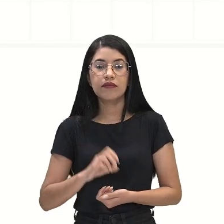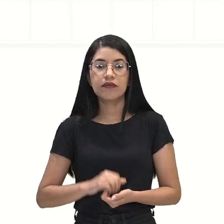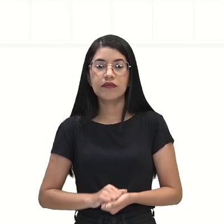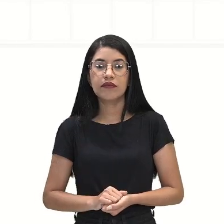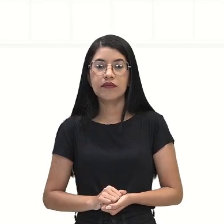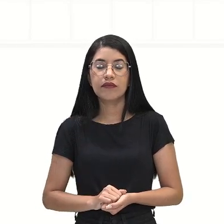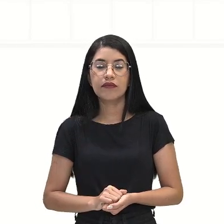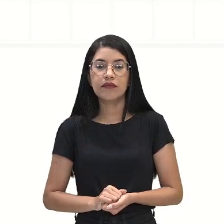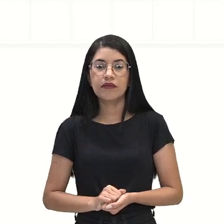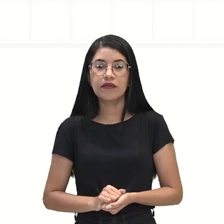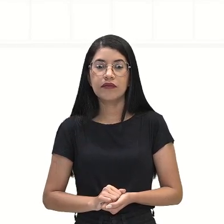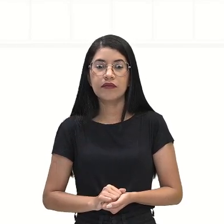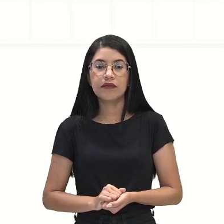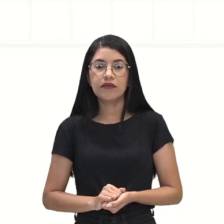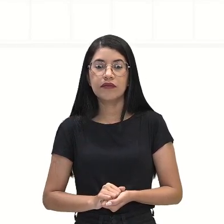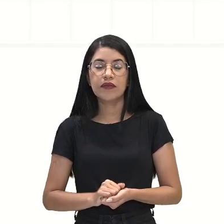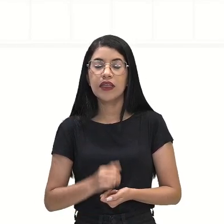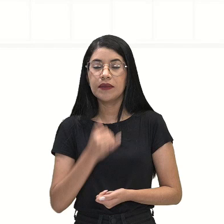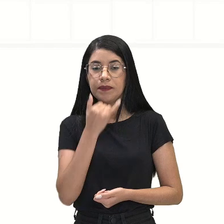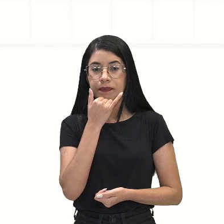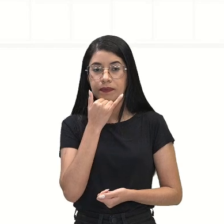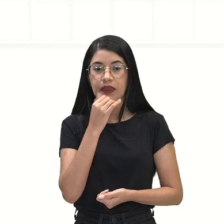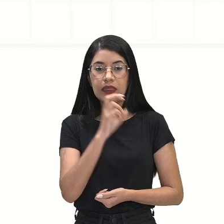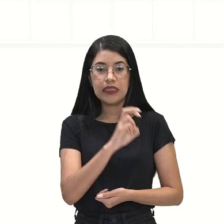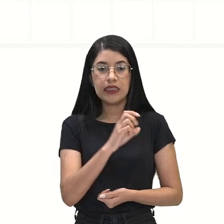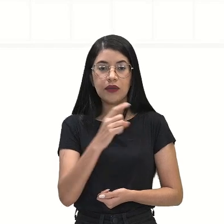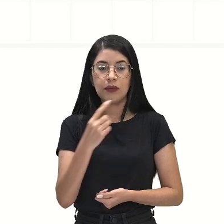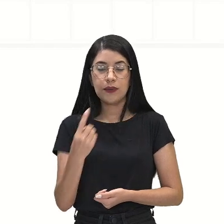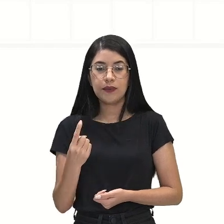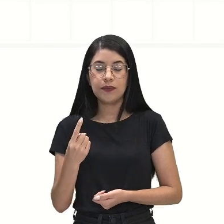1 e 5 não, 5 e 1,